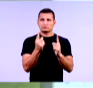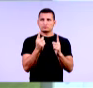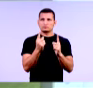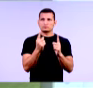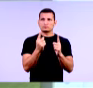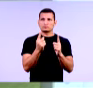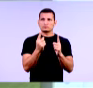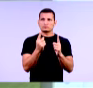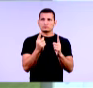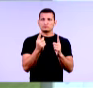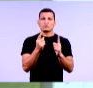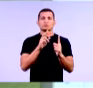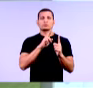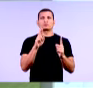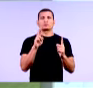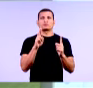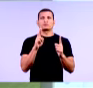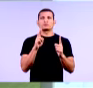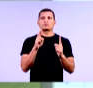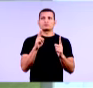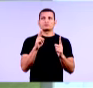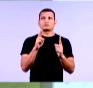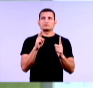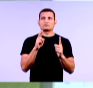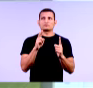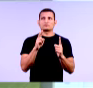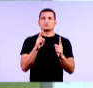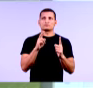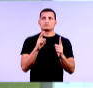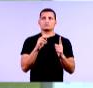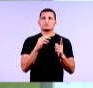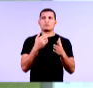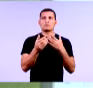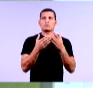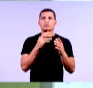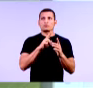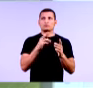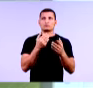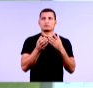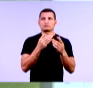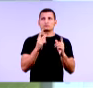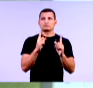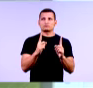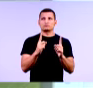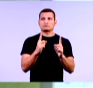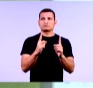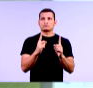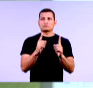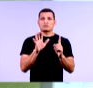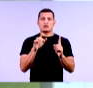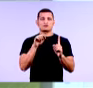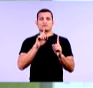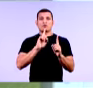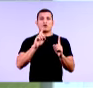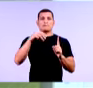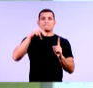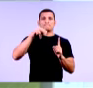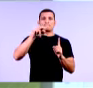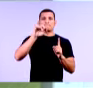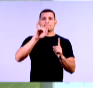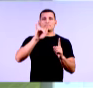um nome, vamos dar um nome, Mitsuplique, né? Só que em um determinado momento, o cara, não, isso aqui não é um Mitsuplique, isso aqui